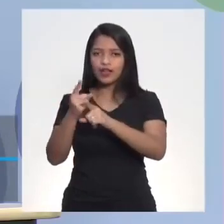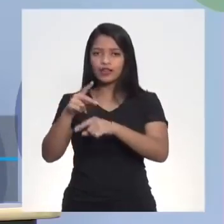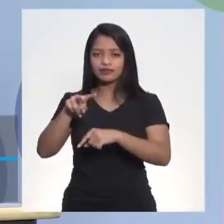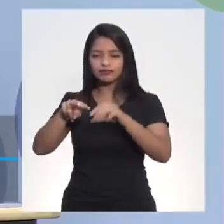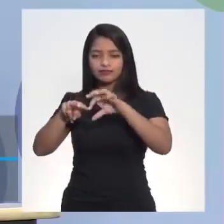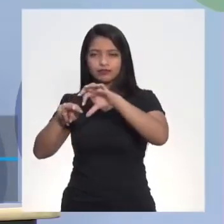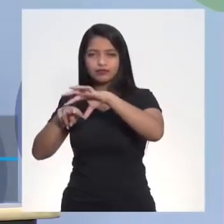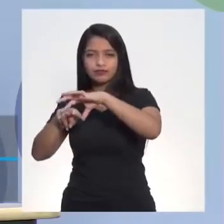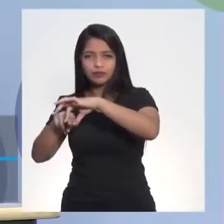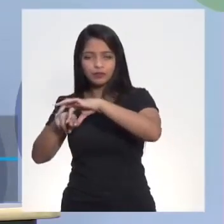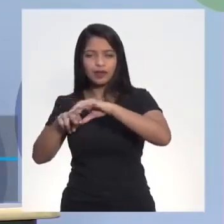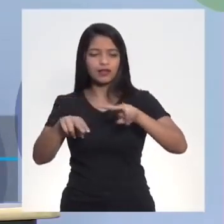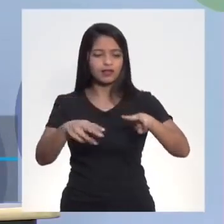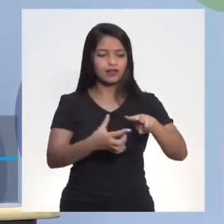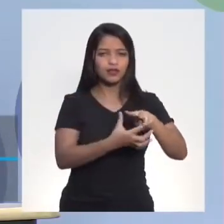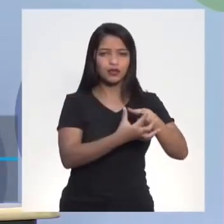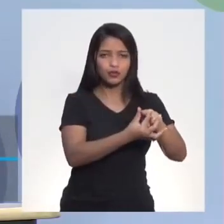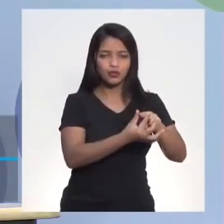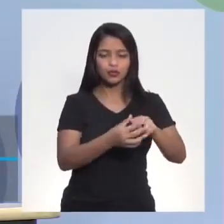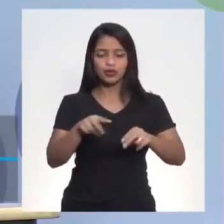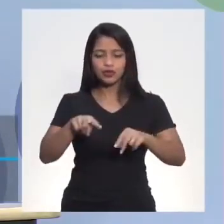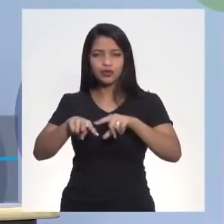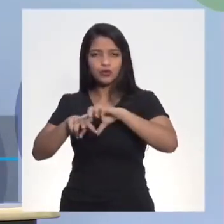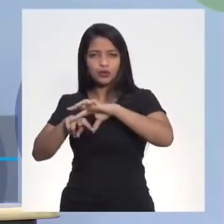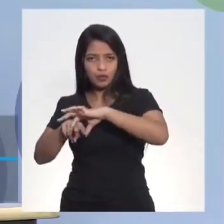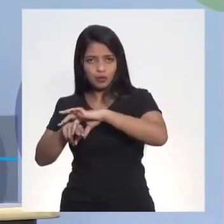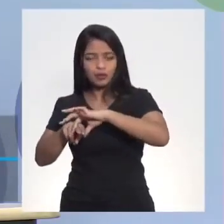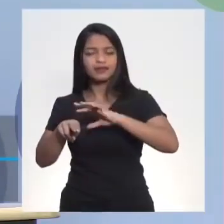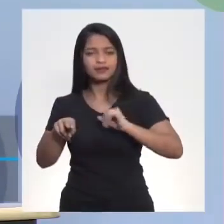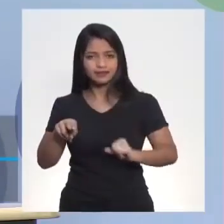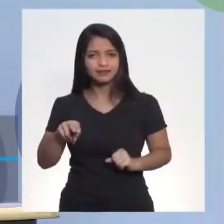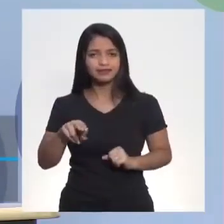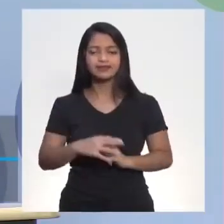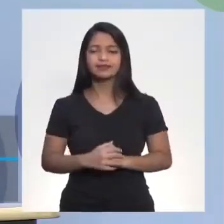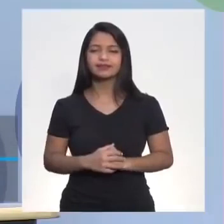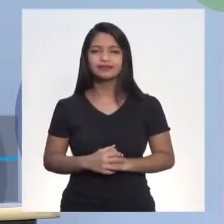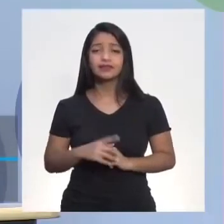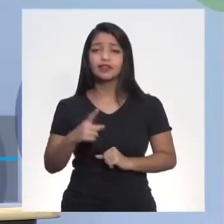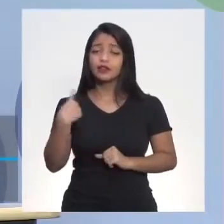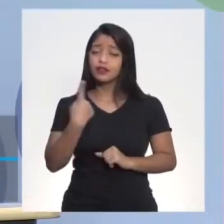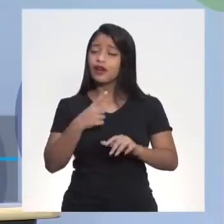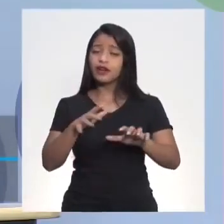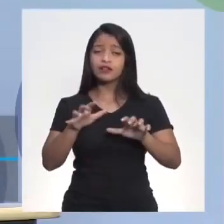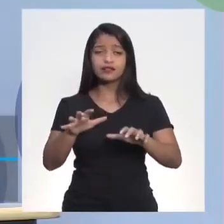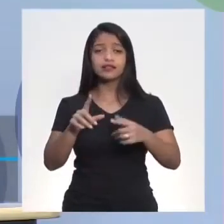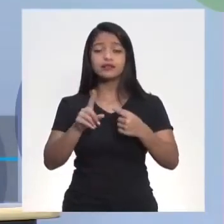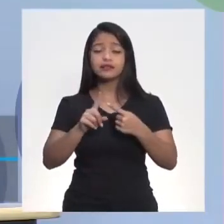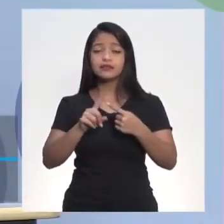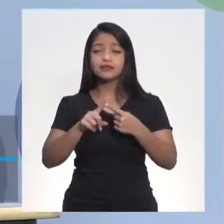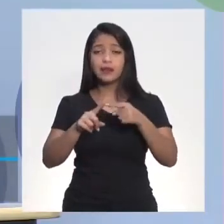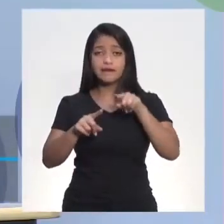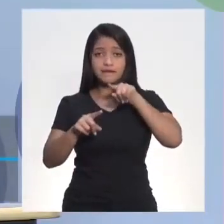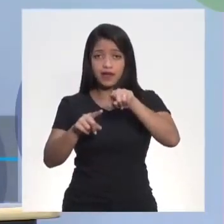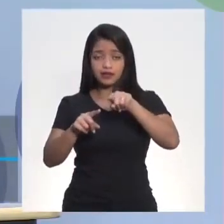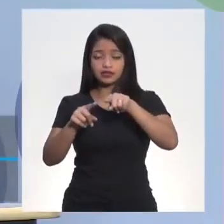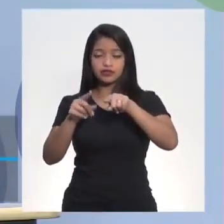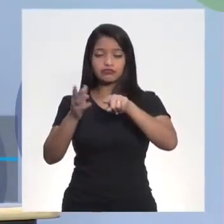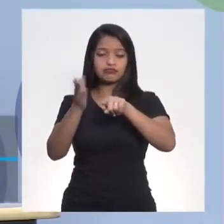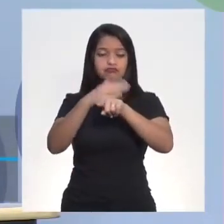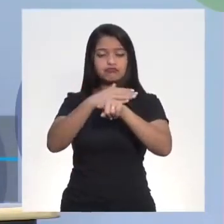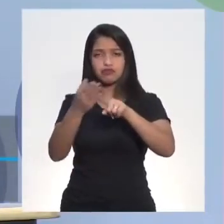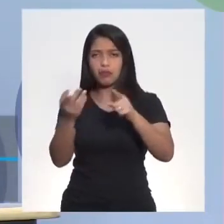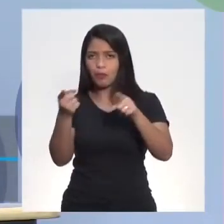essa relação, né, Jonas? Tanto para opostos pelo vértice, quanto pelos correspondentes, e agora os